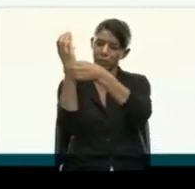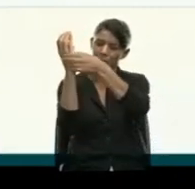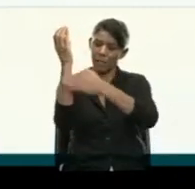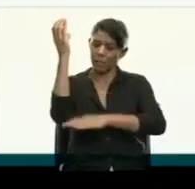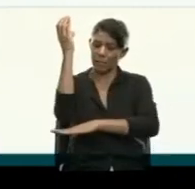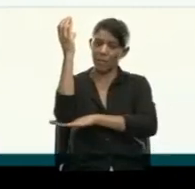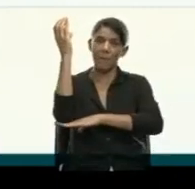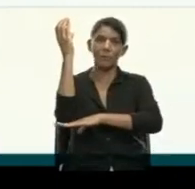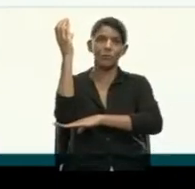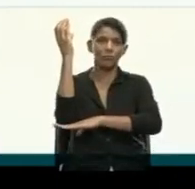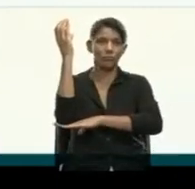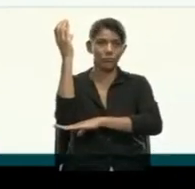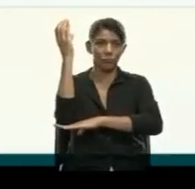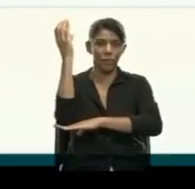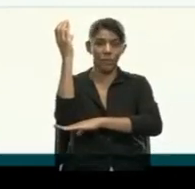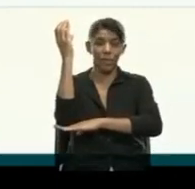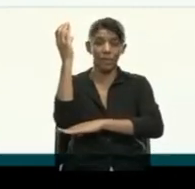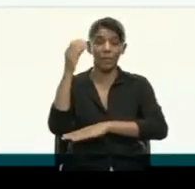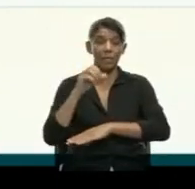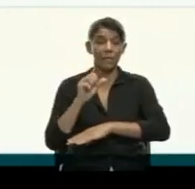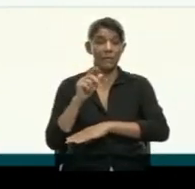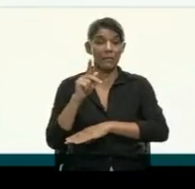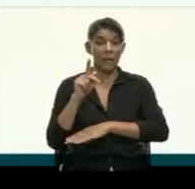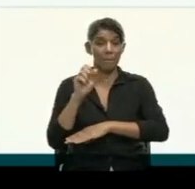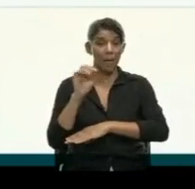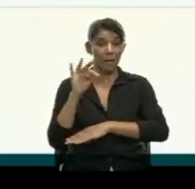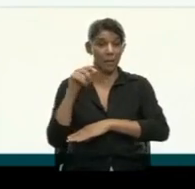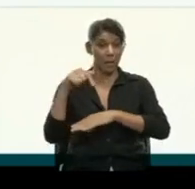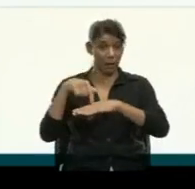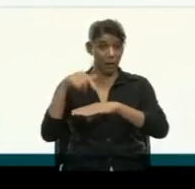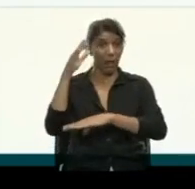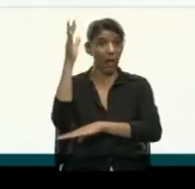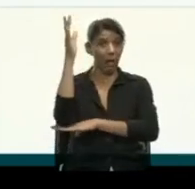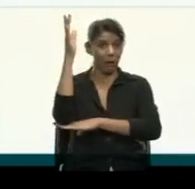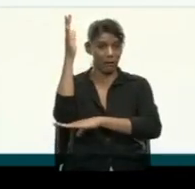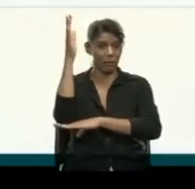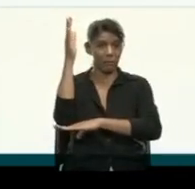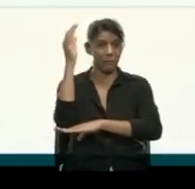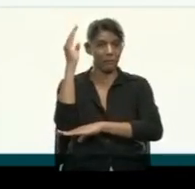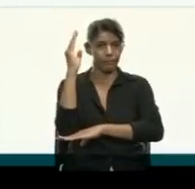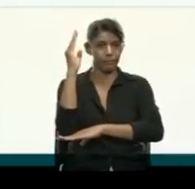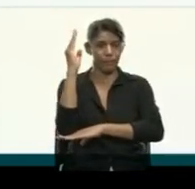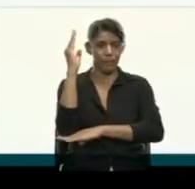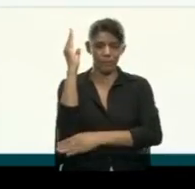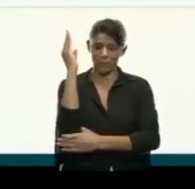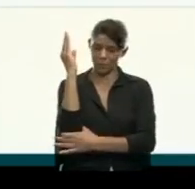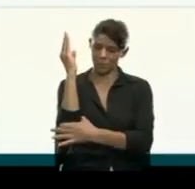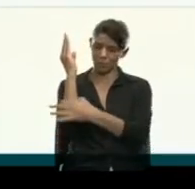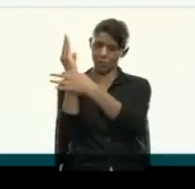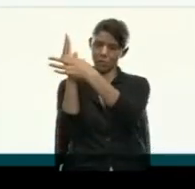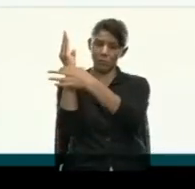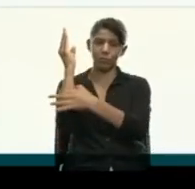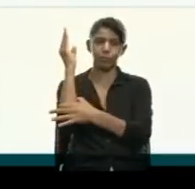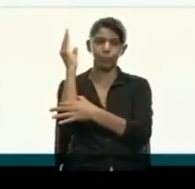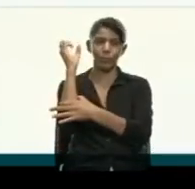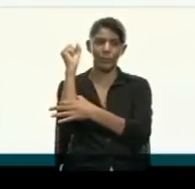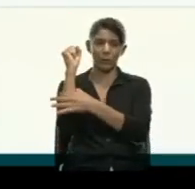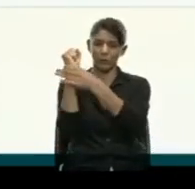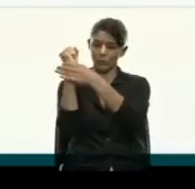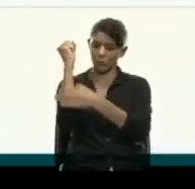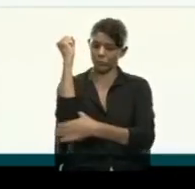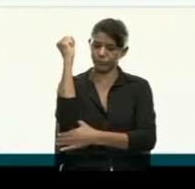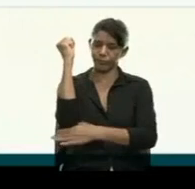Então, esse pilar, quando a gente for fazer a locação, a gente vai ter as medidas do eixo dele, tá? Tanto para o eixo